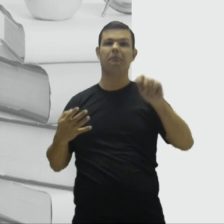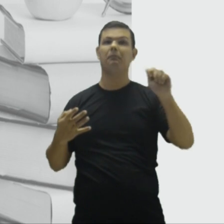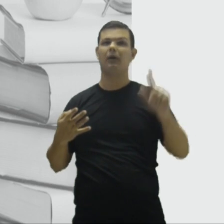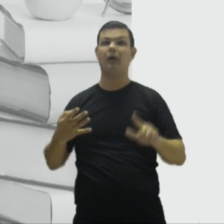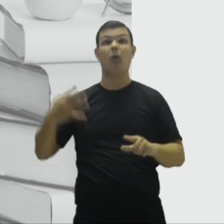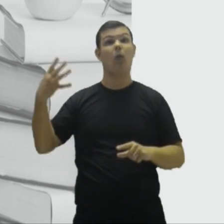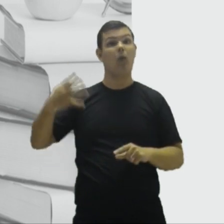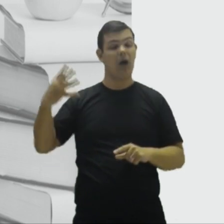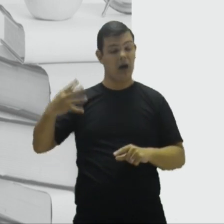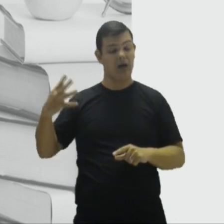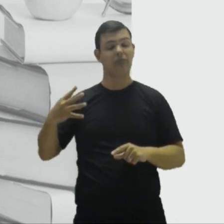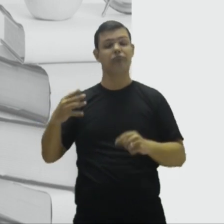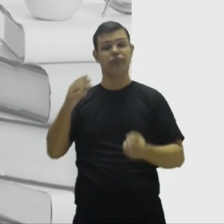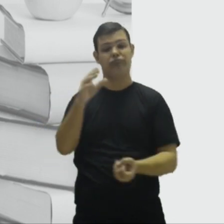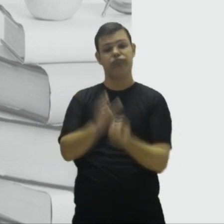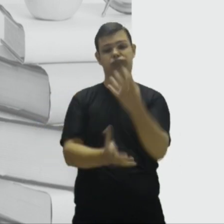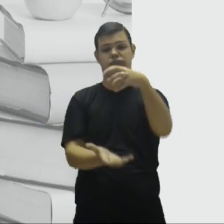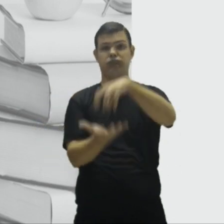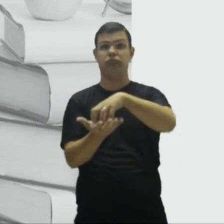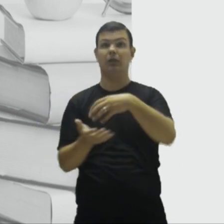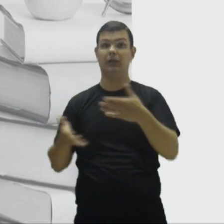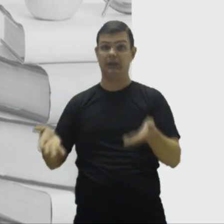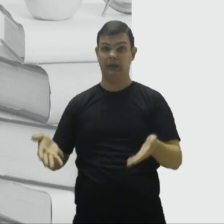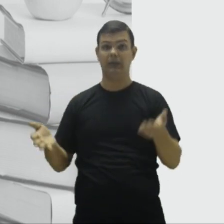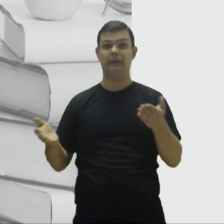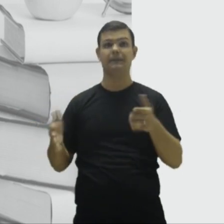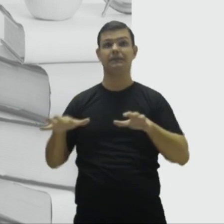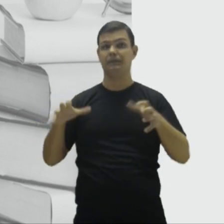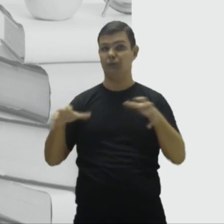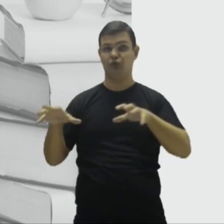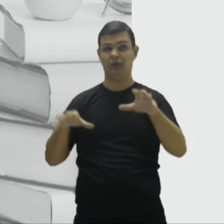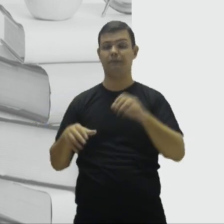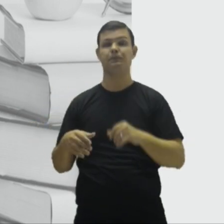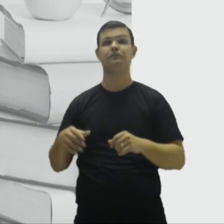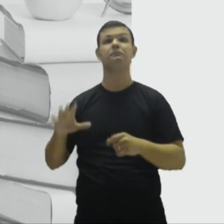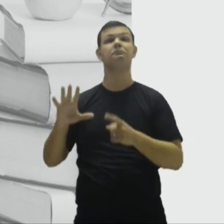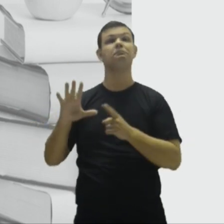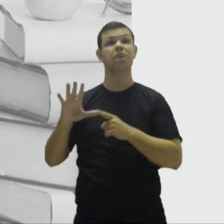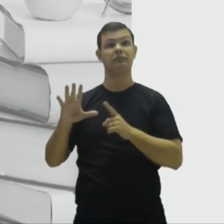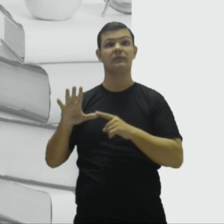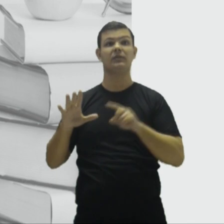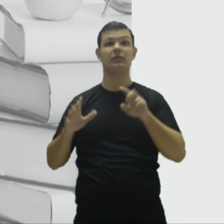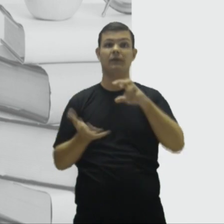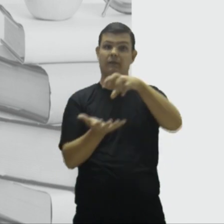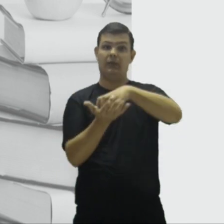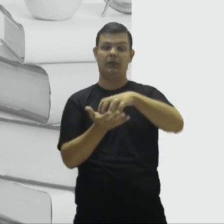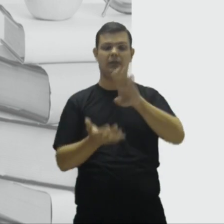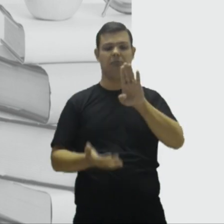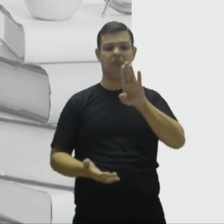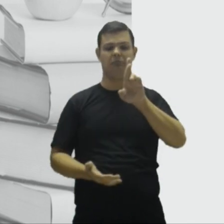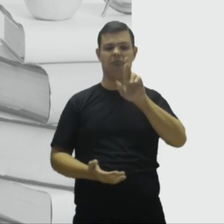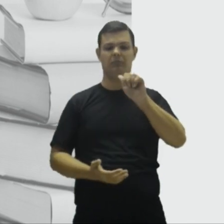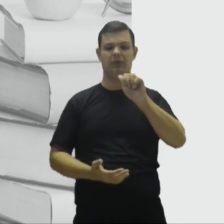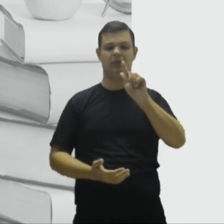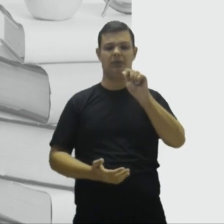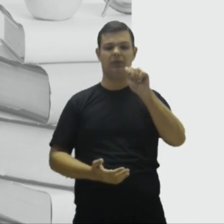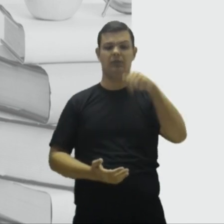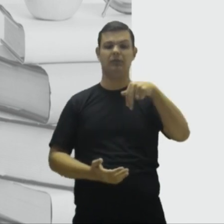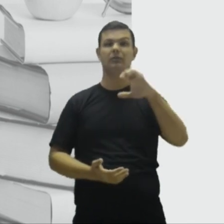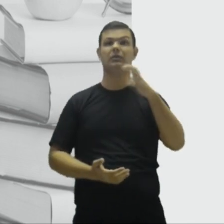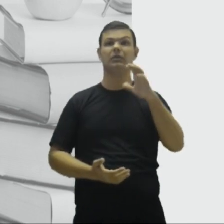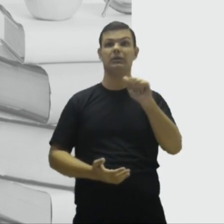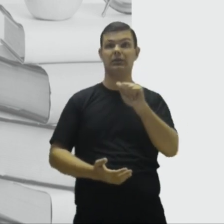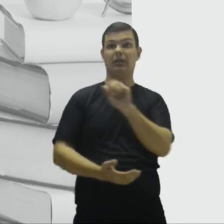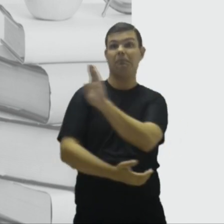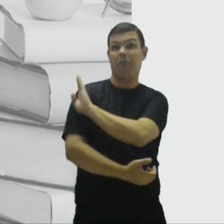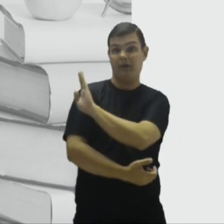vila formada aqui na região, certo? E a vila de Bragança, que também foi